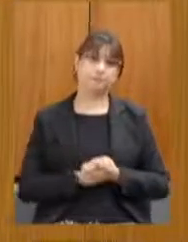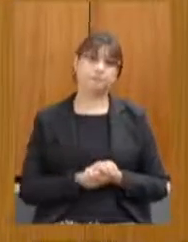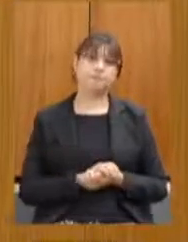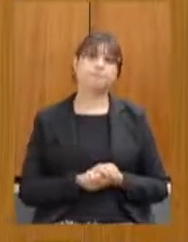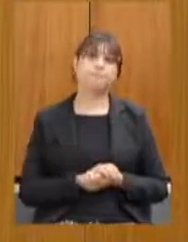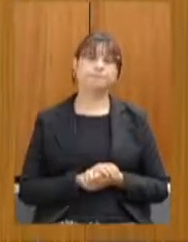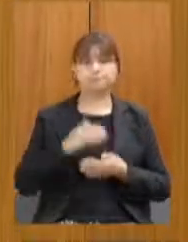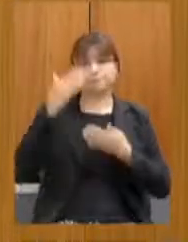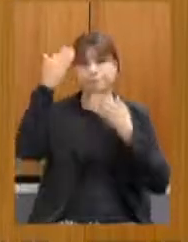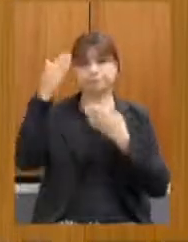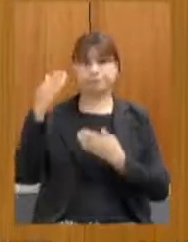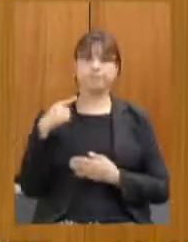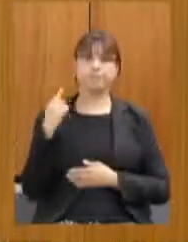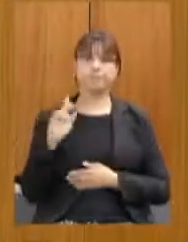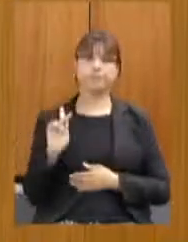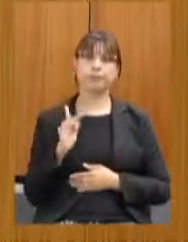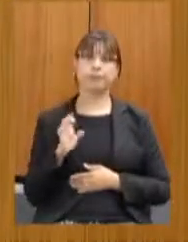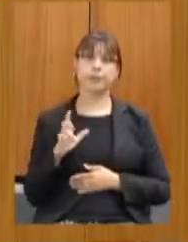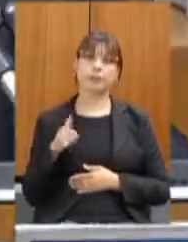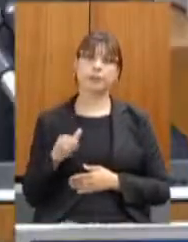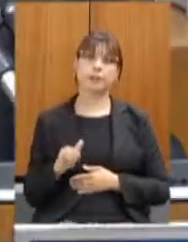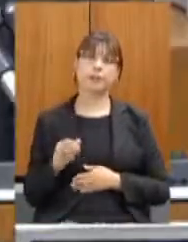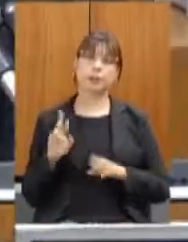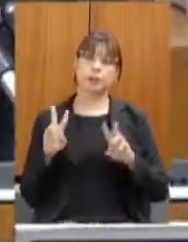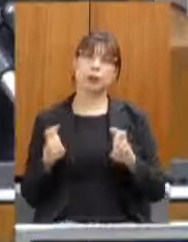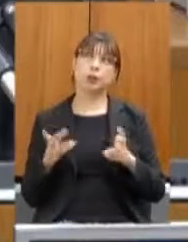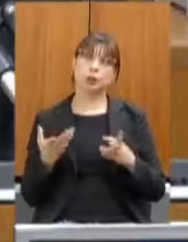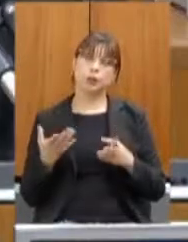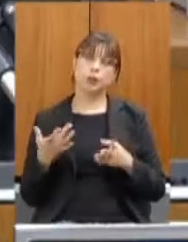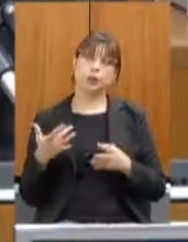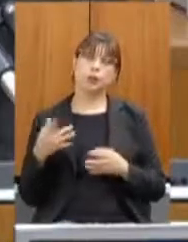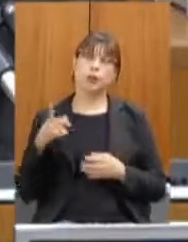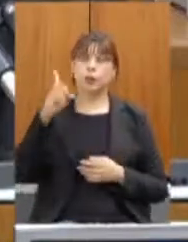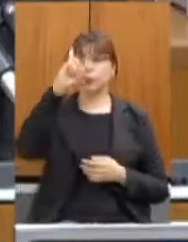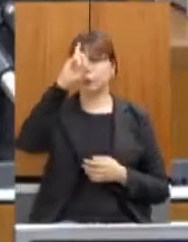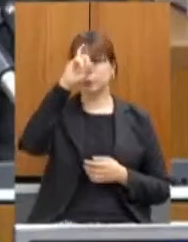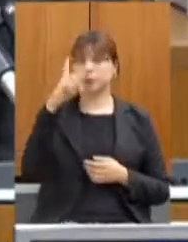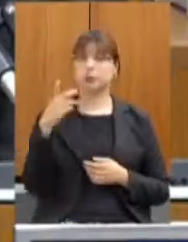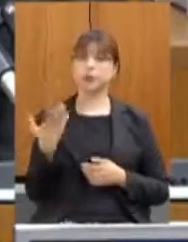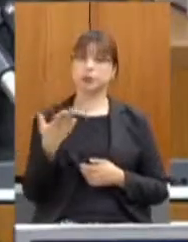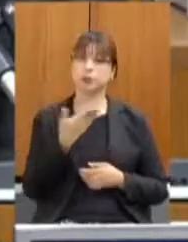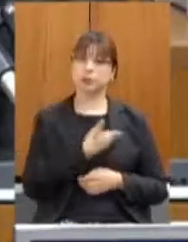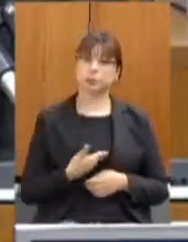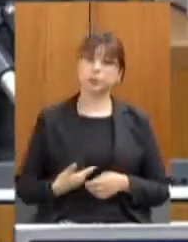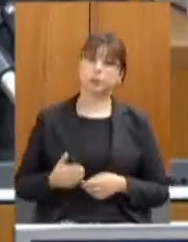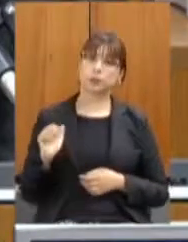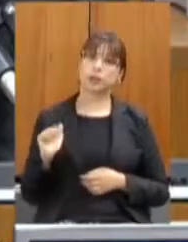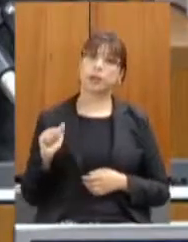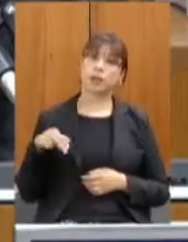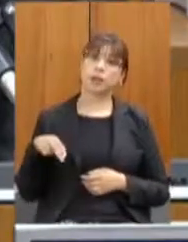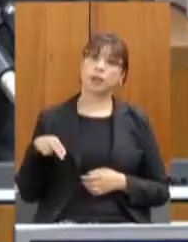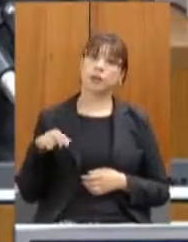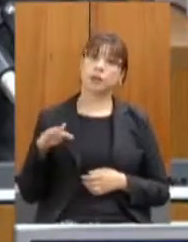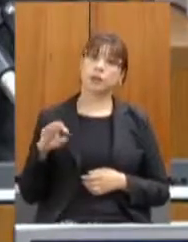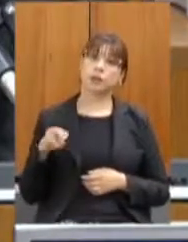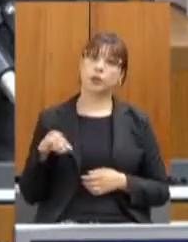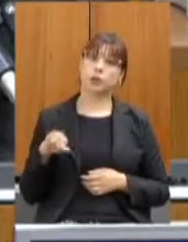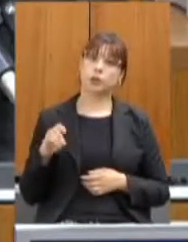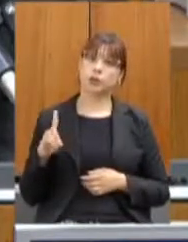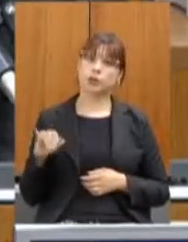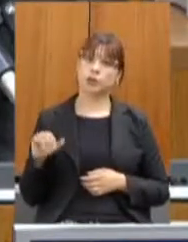obrigado Deputado ele tá quente em relação ao hospital público Antônio Dias né lá de